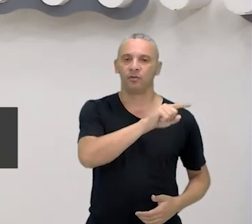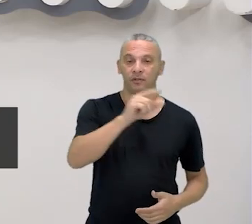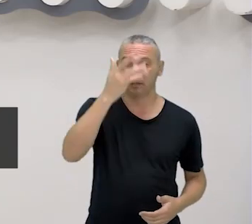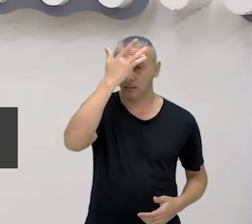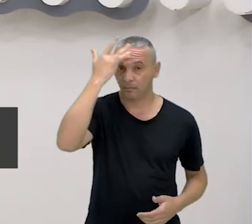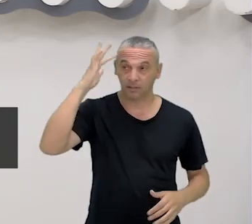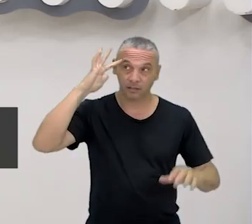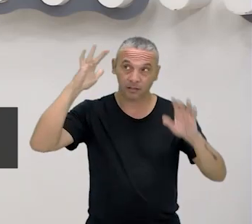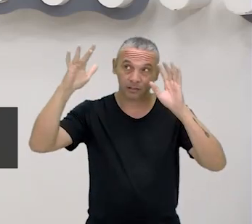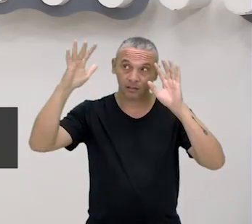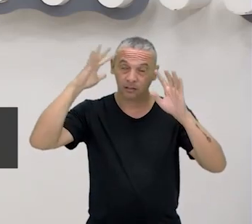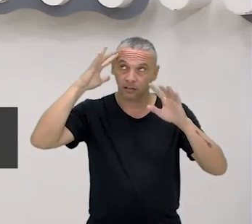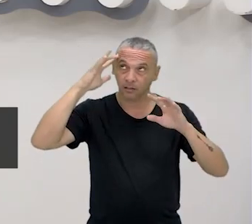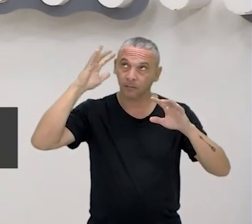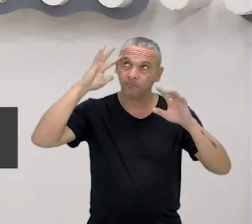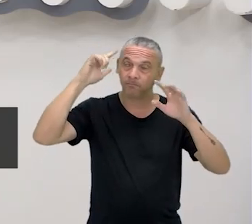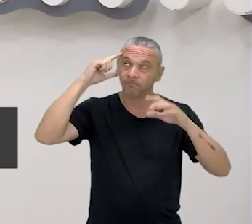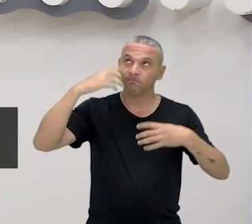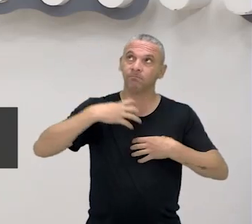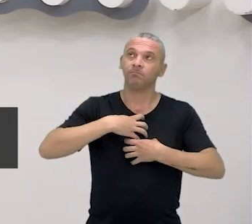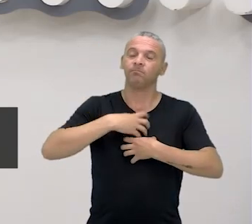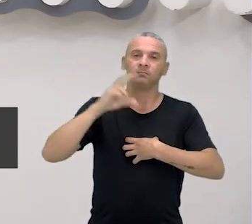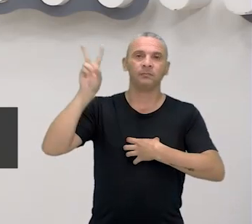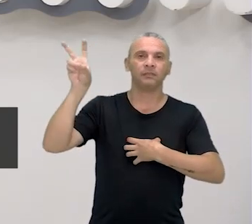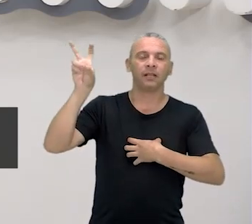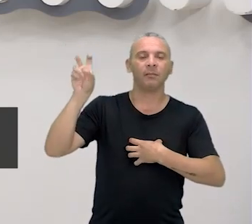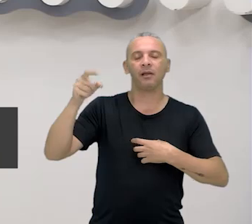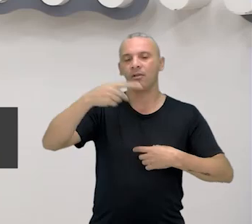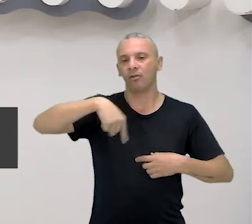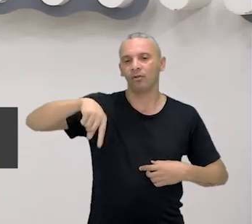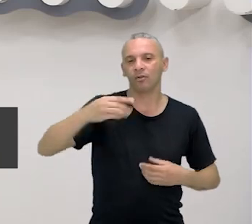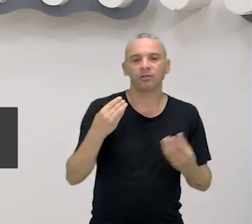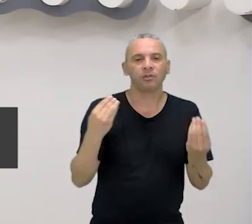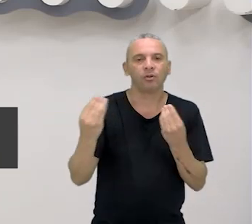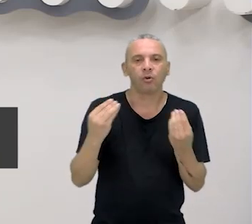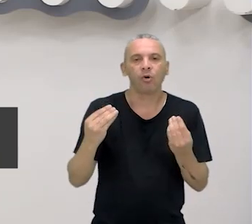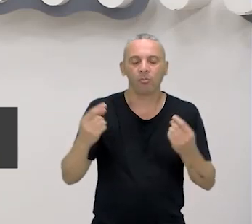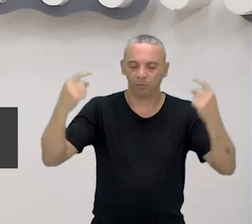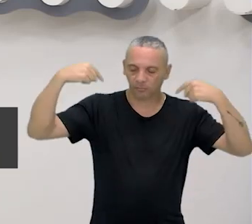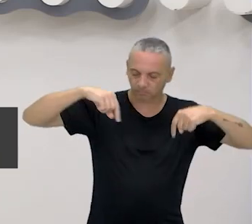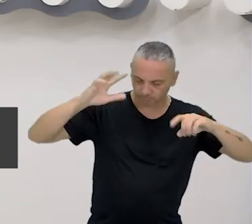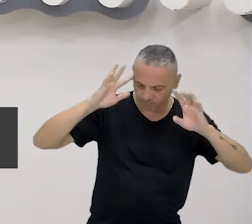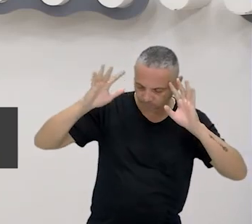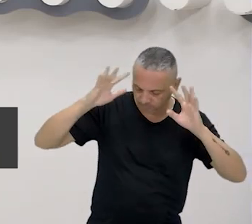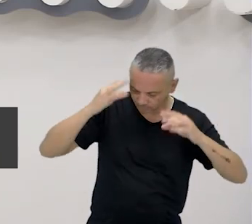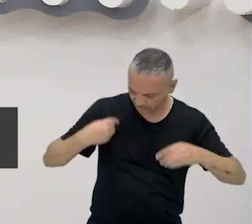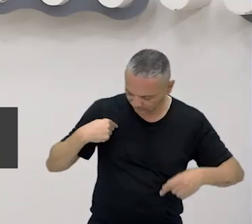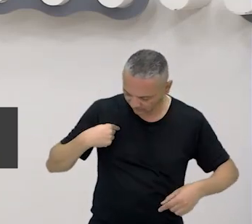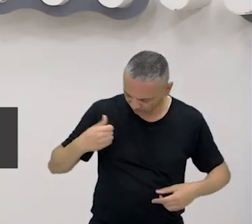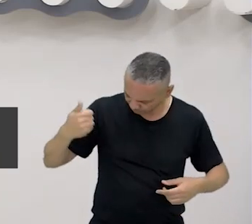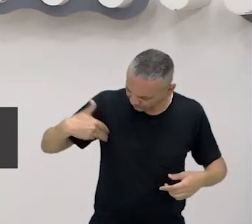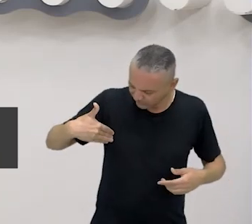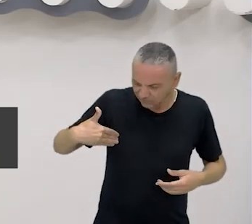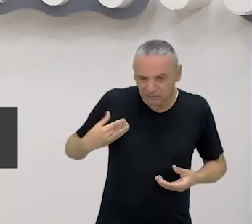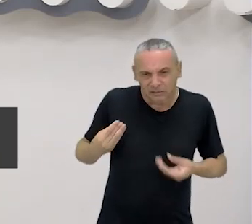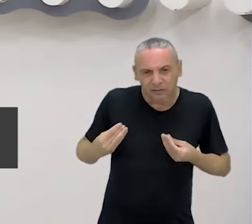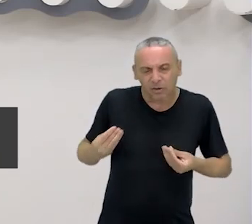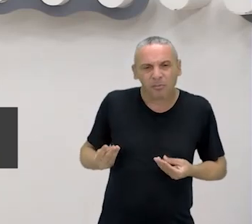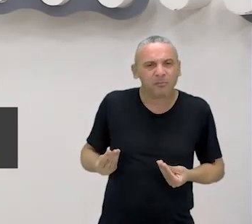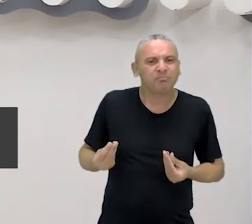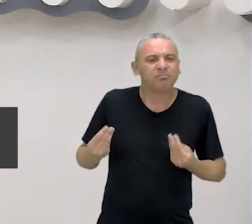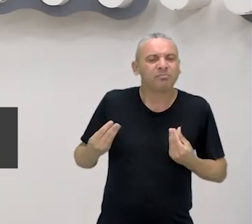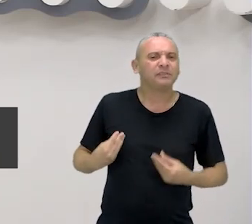que a gente possa levar para casa hoje esse tema e repensar na nossa questão, o quão valemos nessa